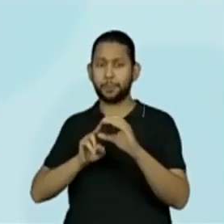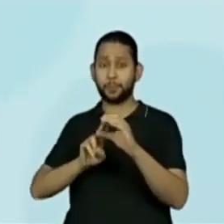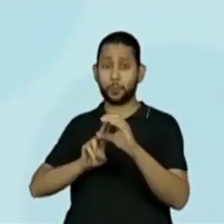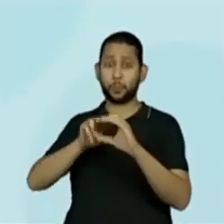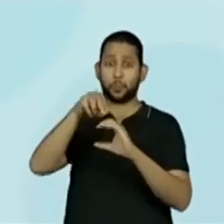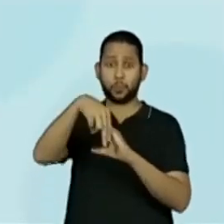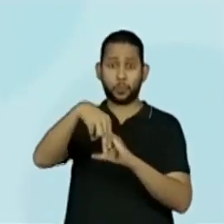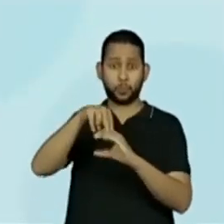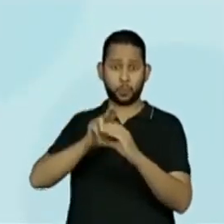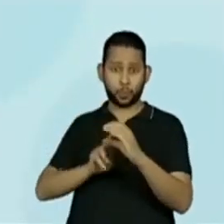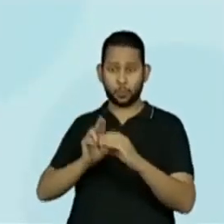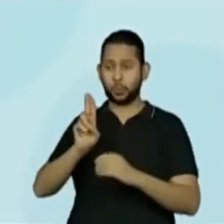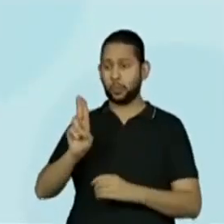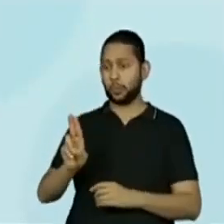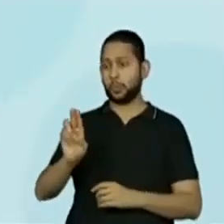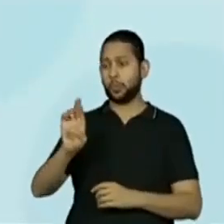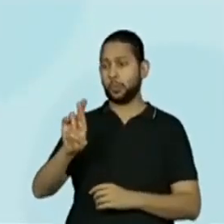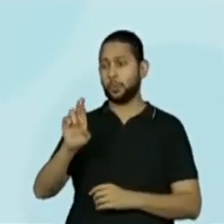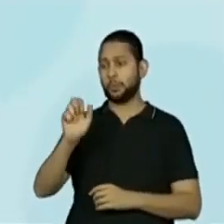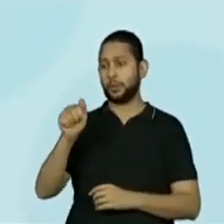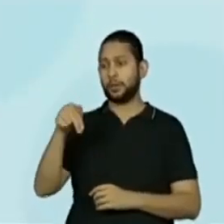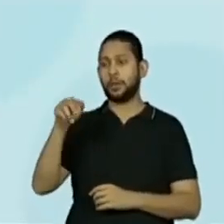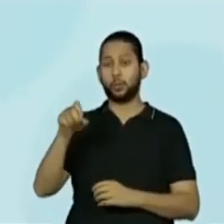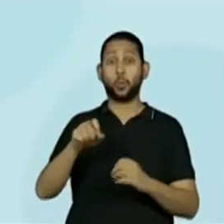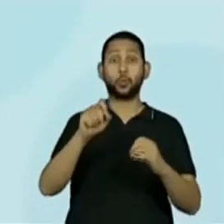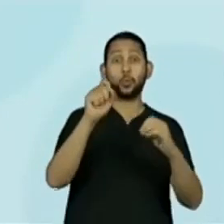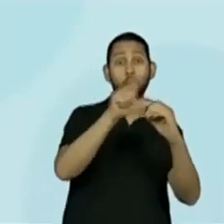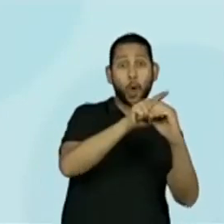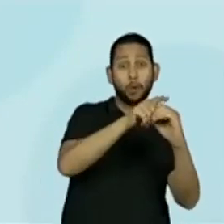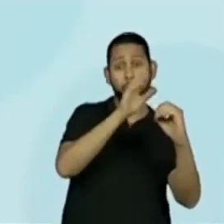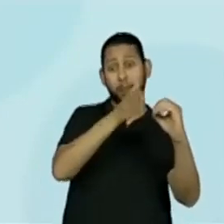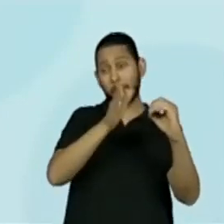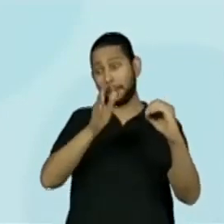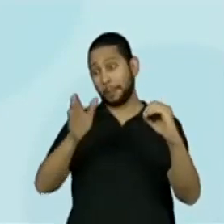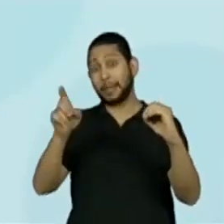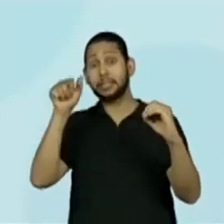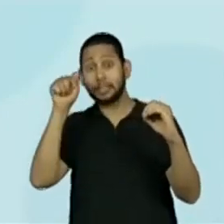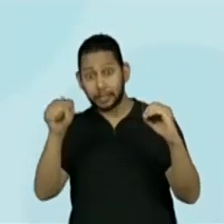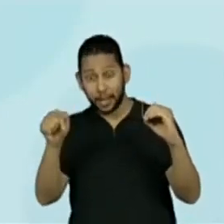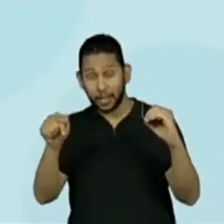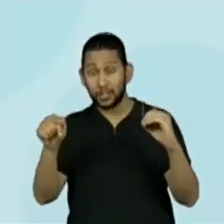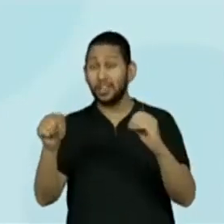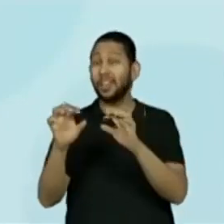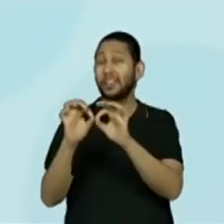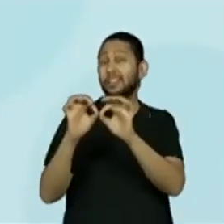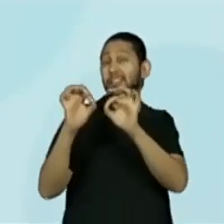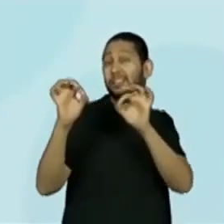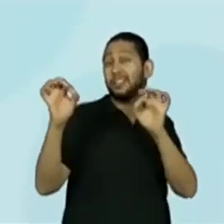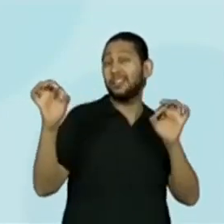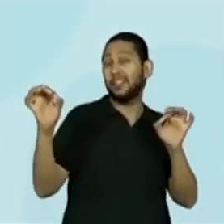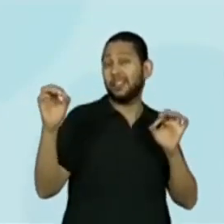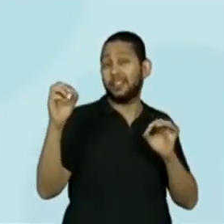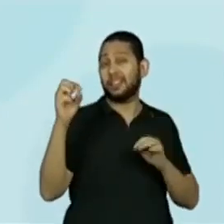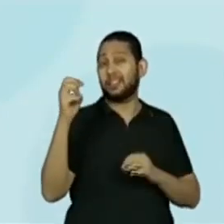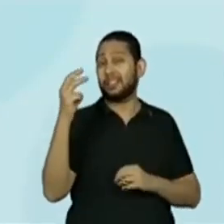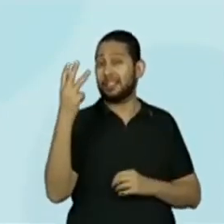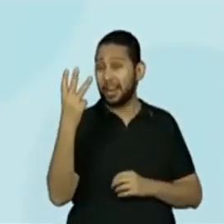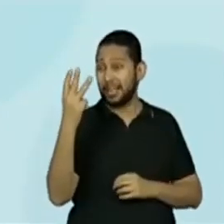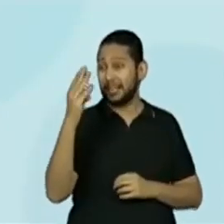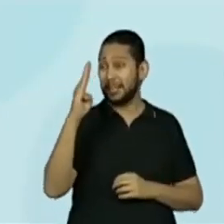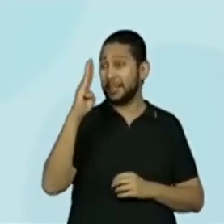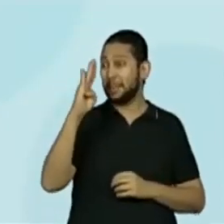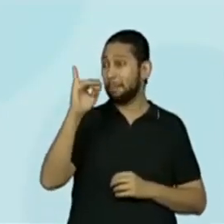é o sétimo planeta do Sistema Solar, está a cerca de 3 bilhões de quilômetros do